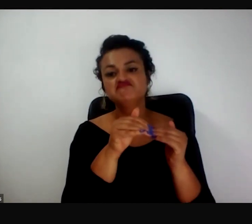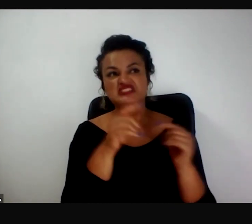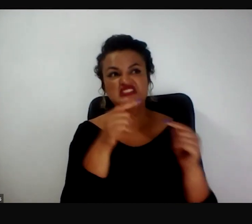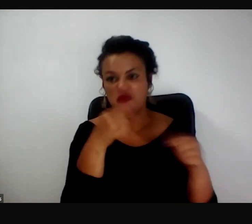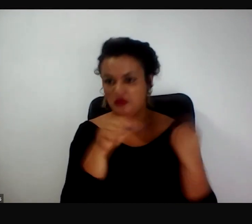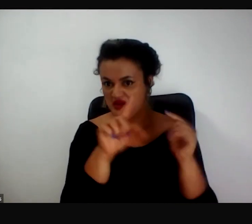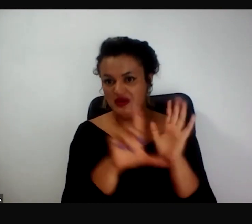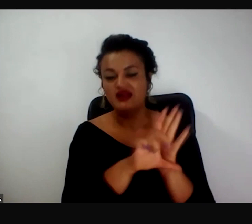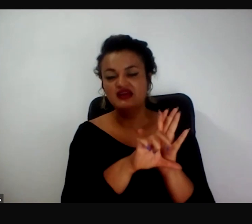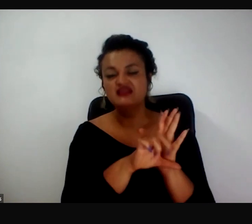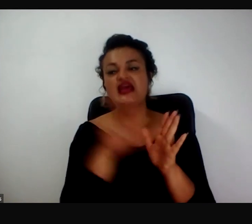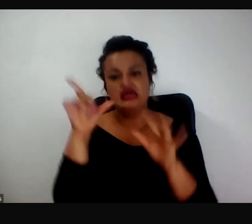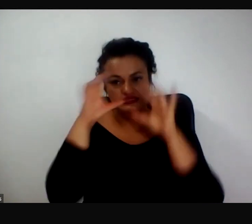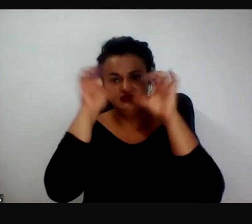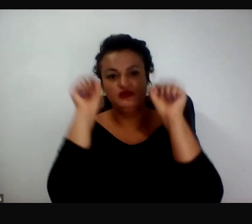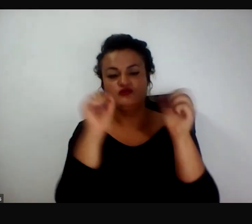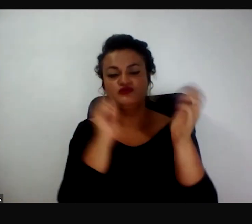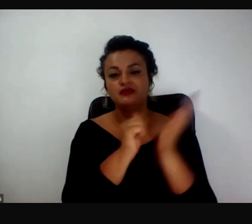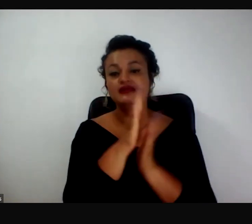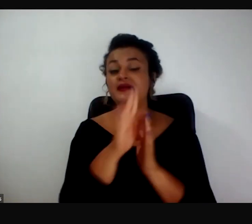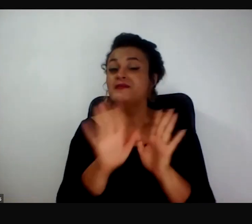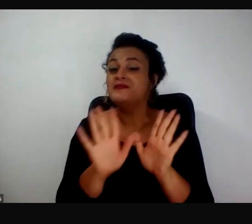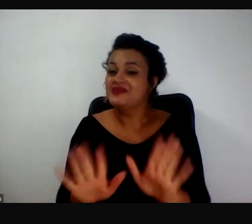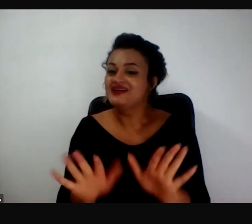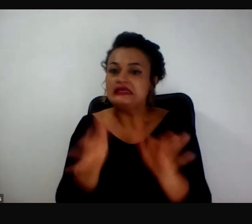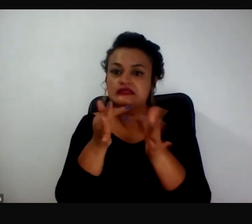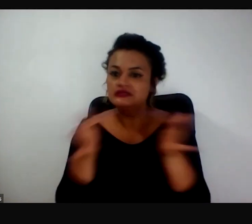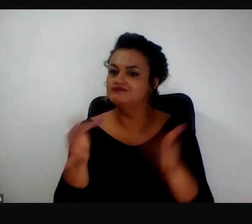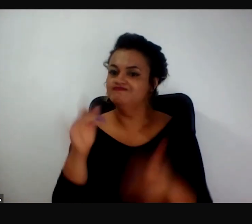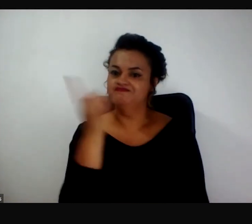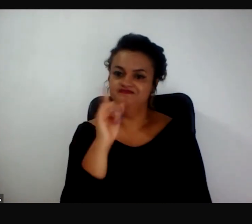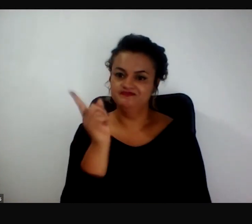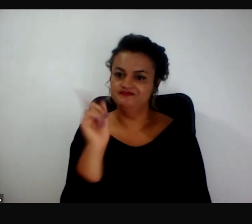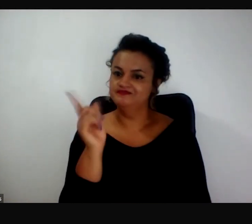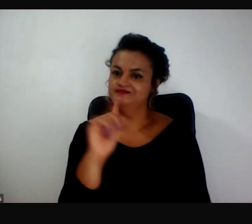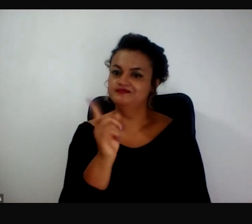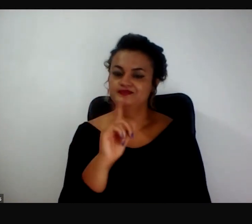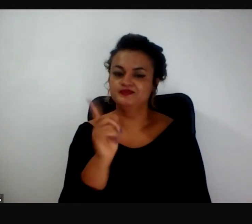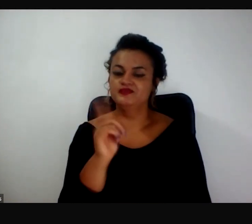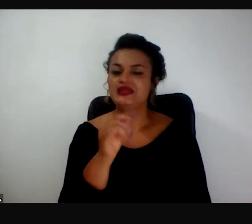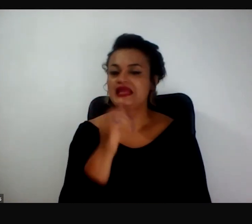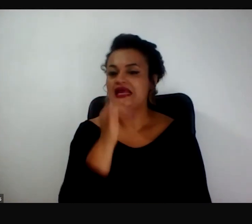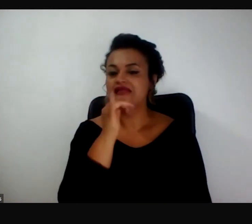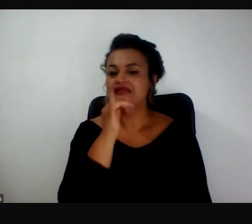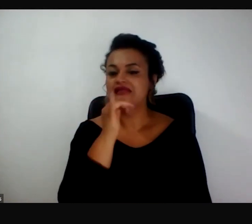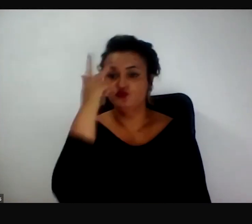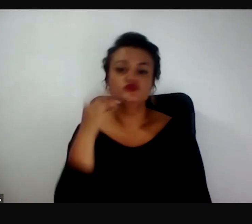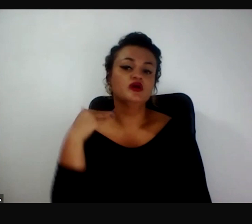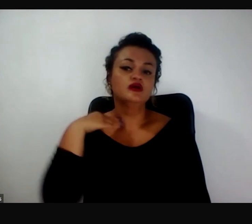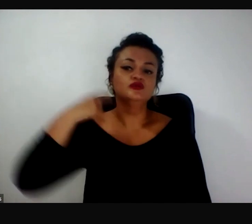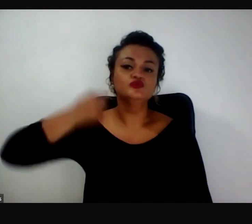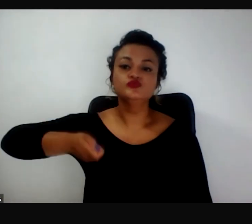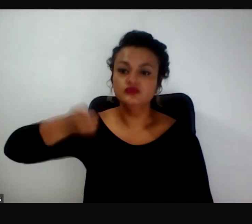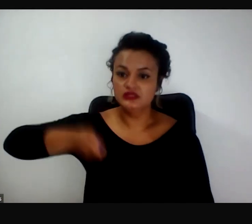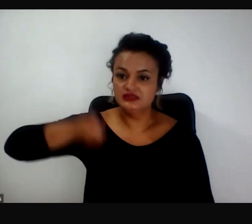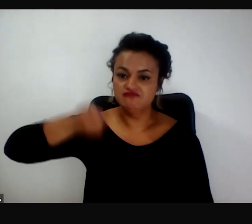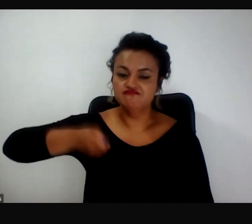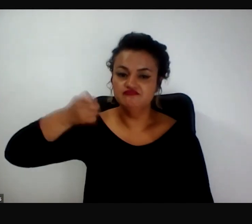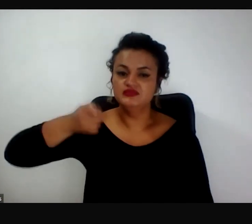Mas é mais complexo, porque quando juiz de outro